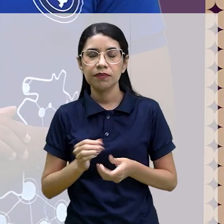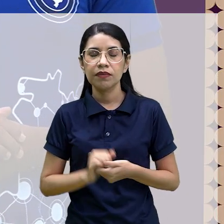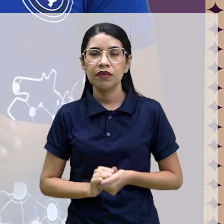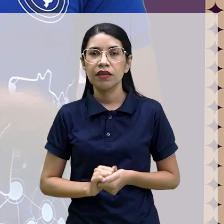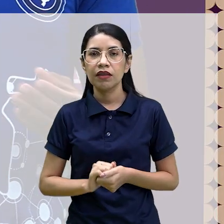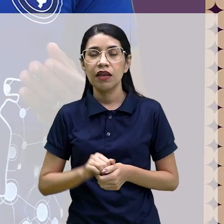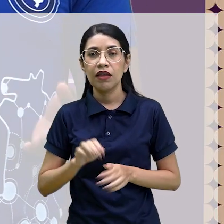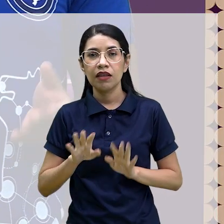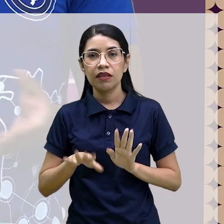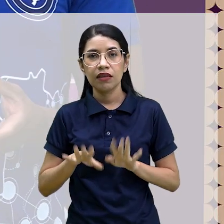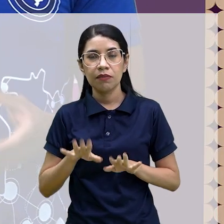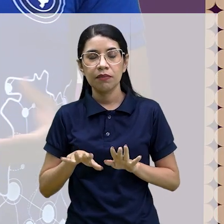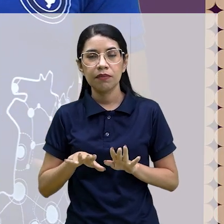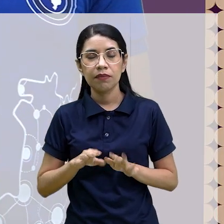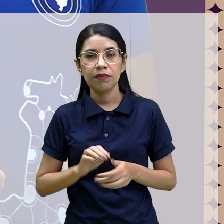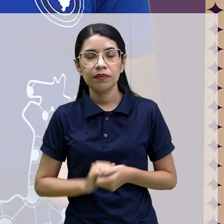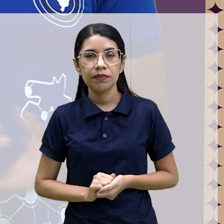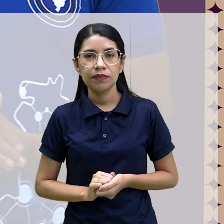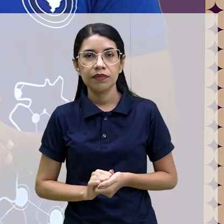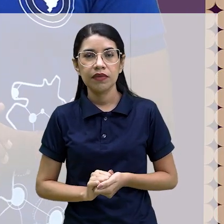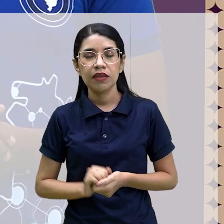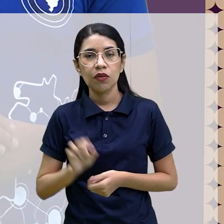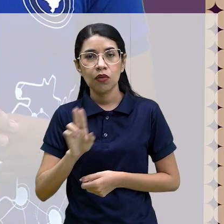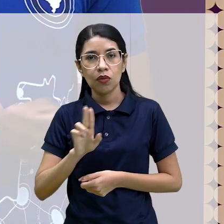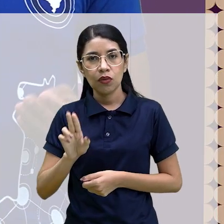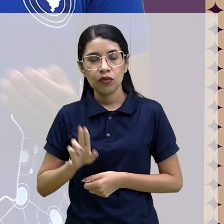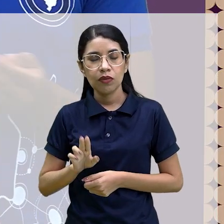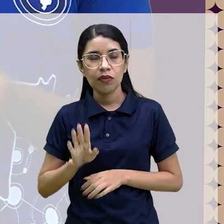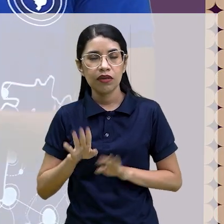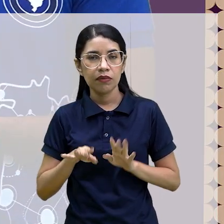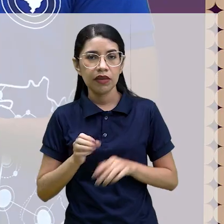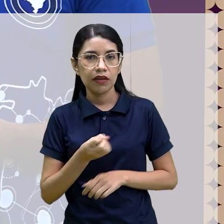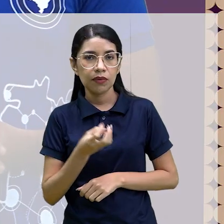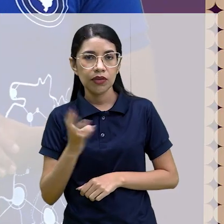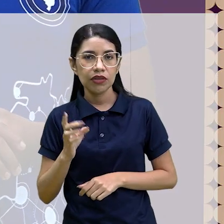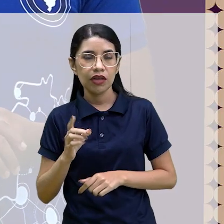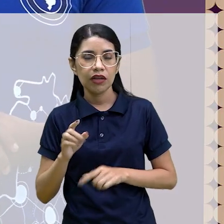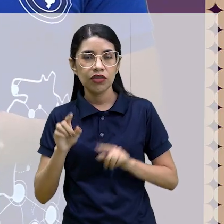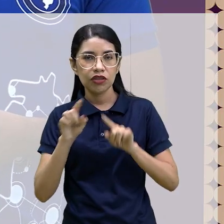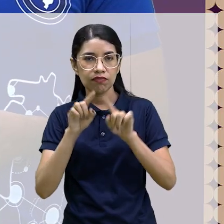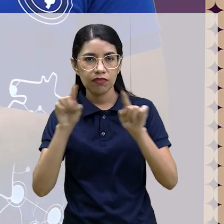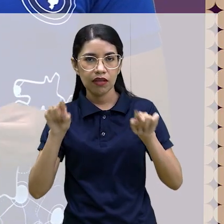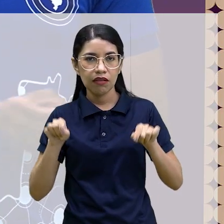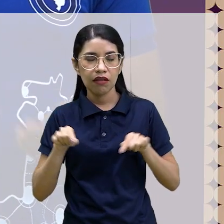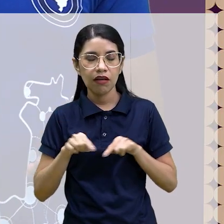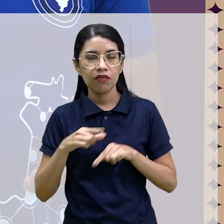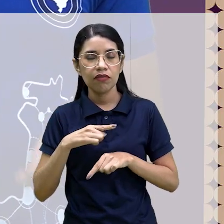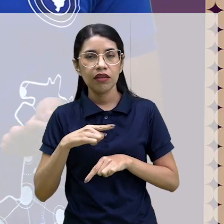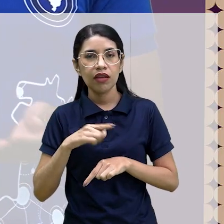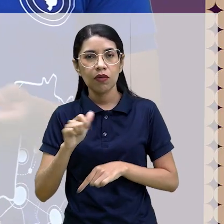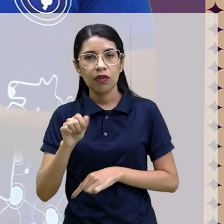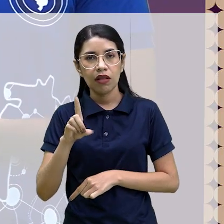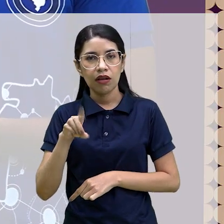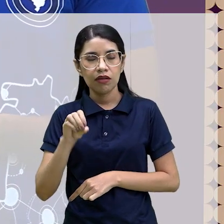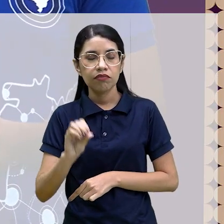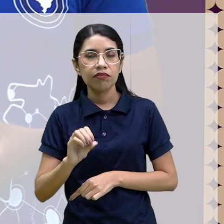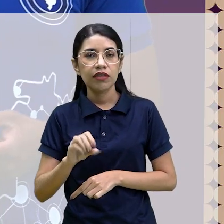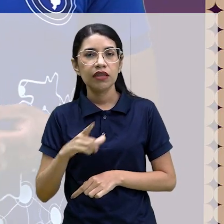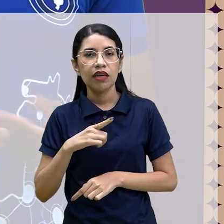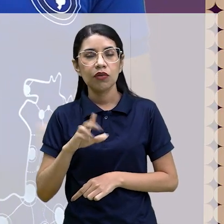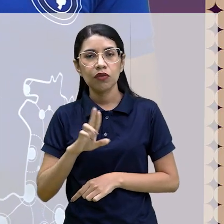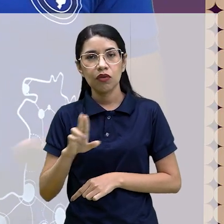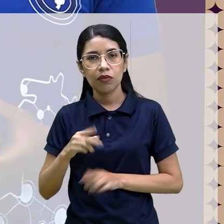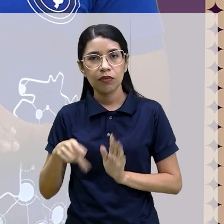De acordo, os polígonos eles são nomeados de acordo com o número de lados, né? Os polígonos recebem nomes